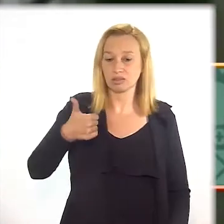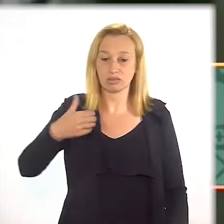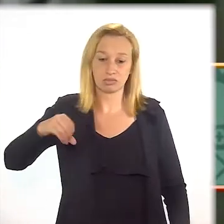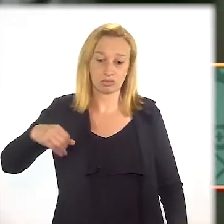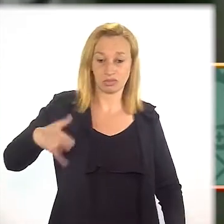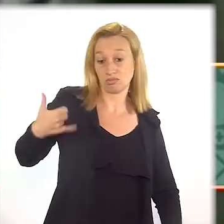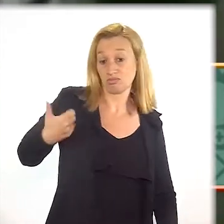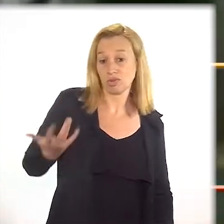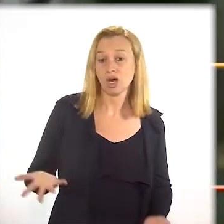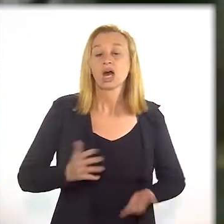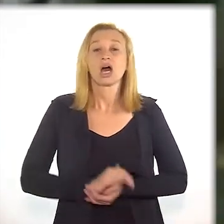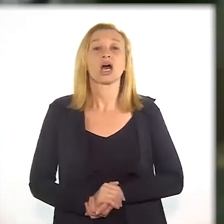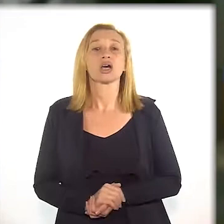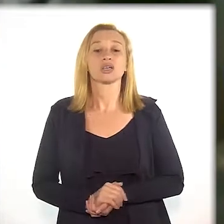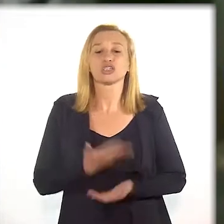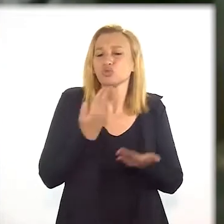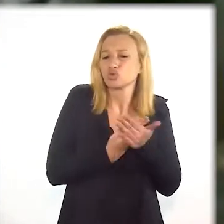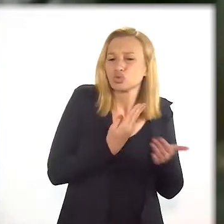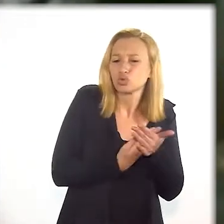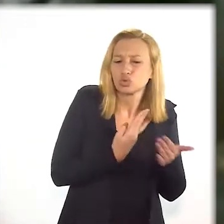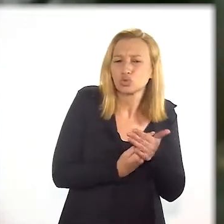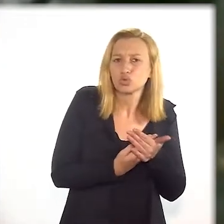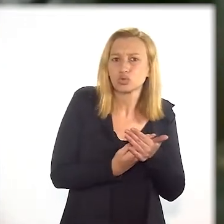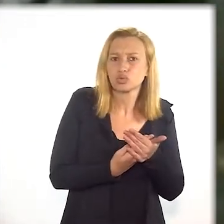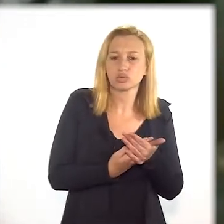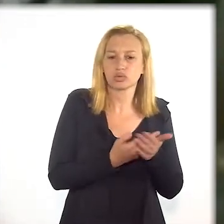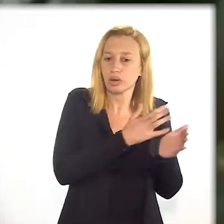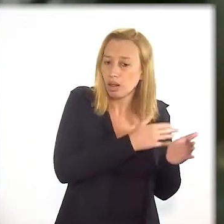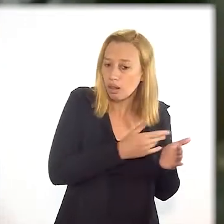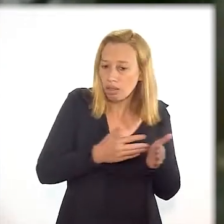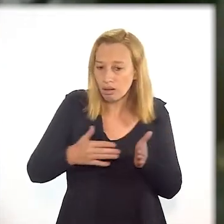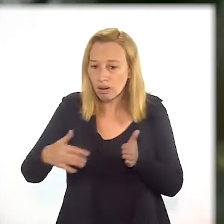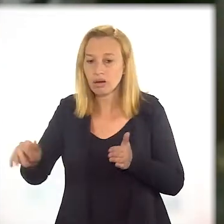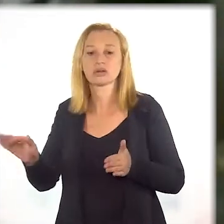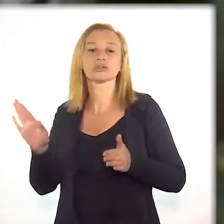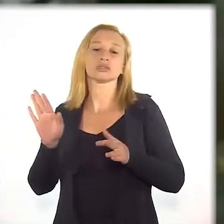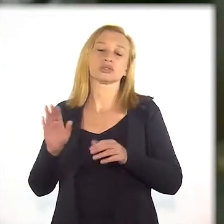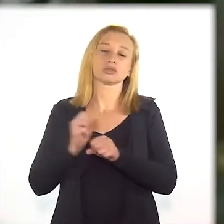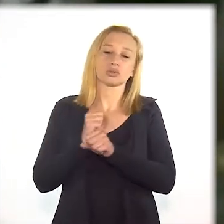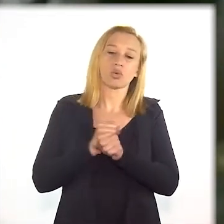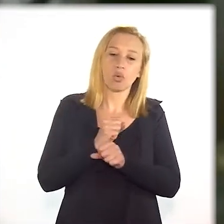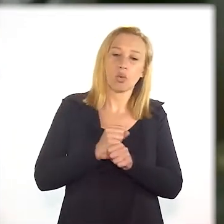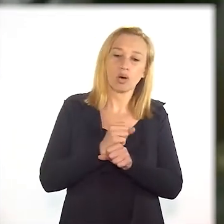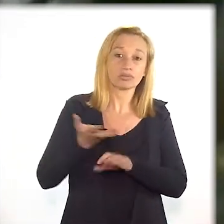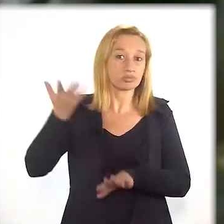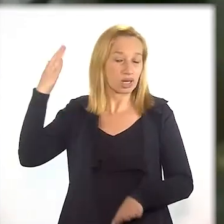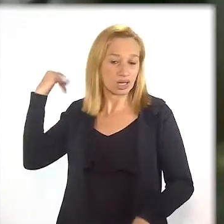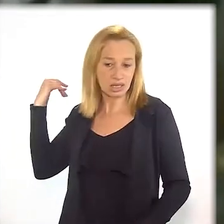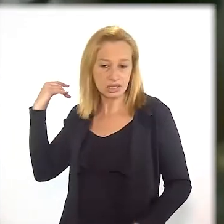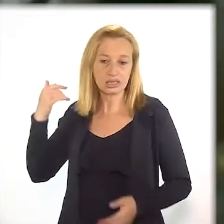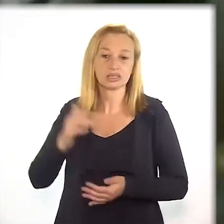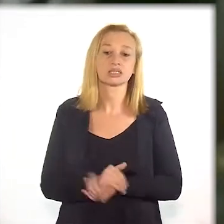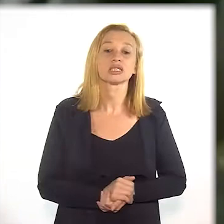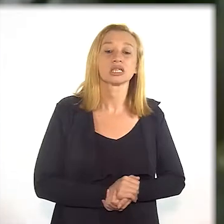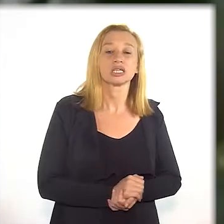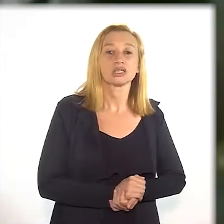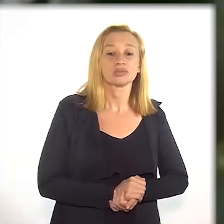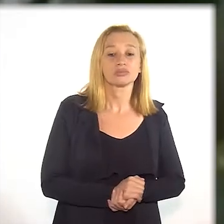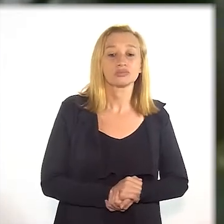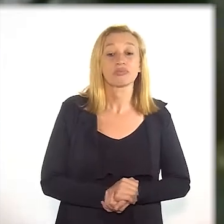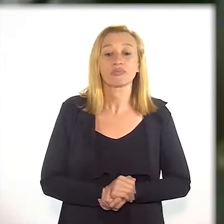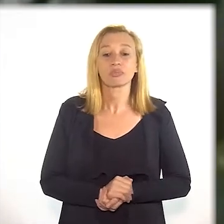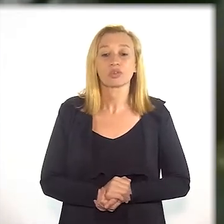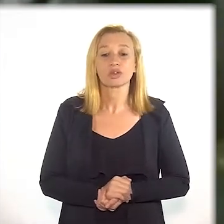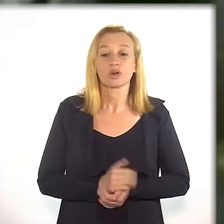E esse estudo que nós vemos desenvolvendo ao longo desde o ano passado, que é o Panorama em Obesidade em Crianças e Adolescentes,